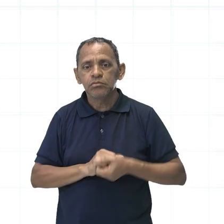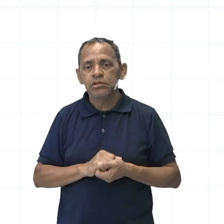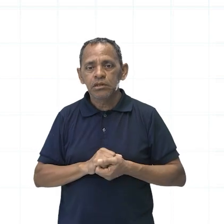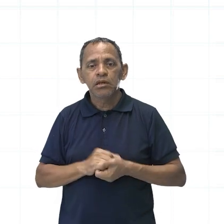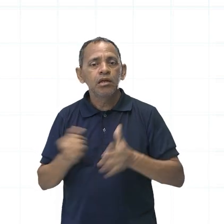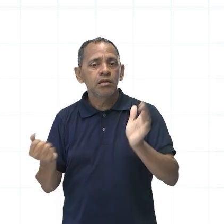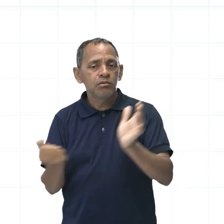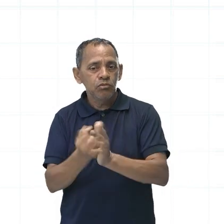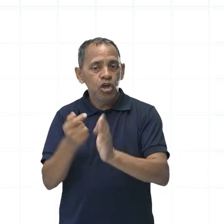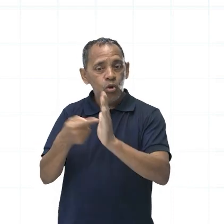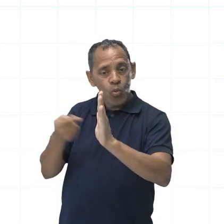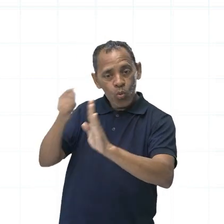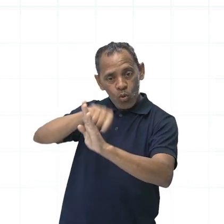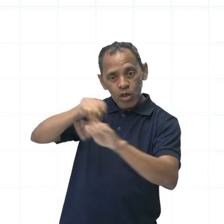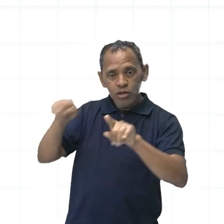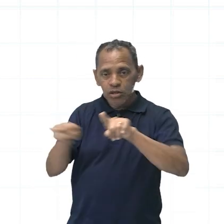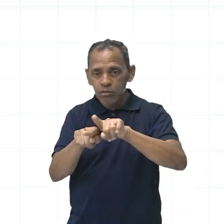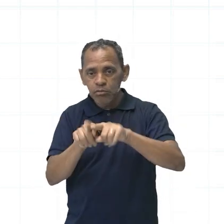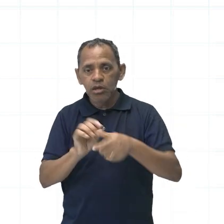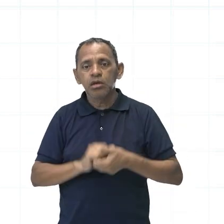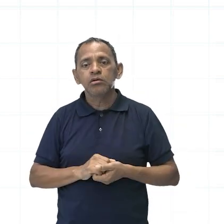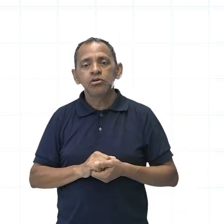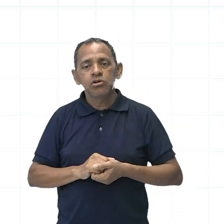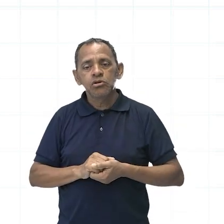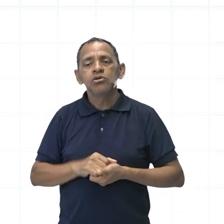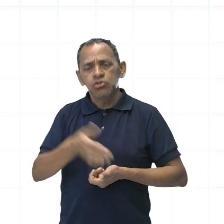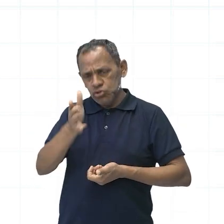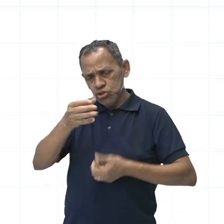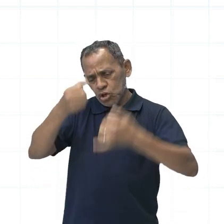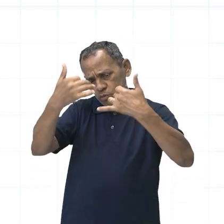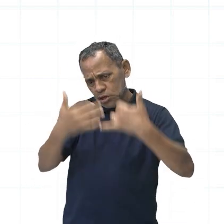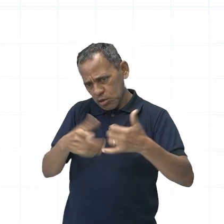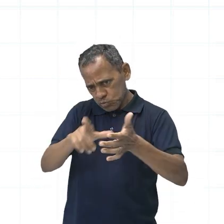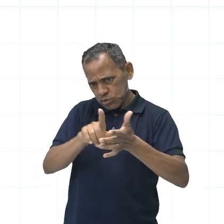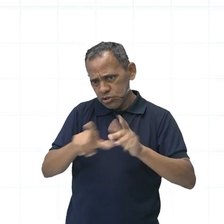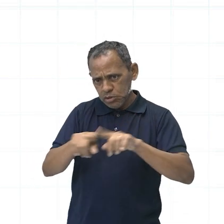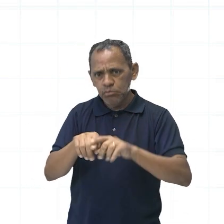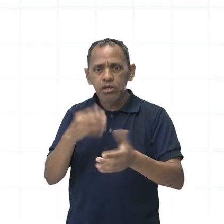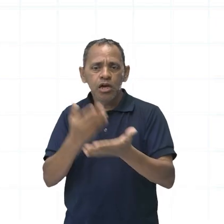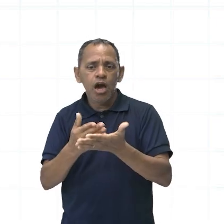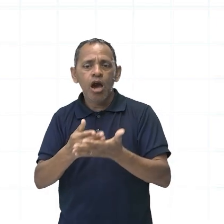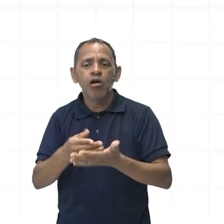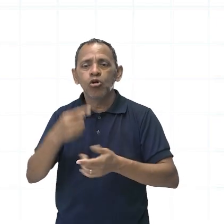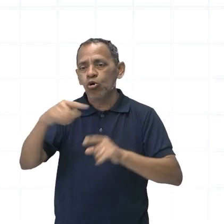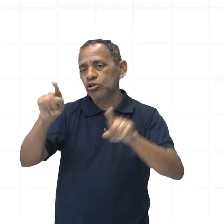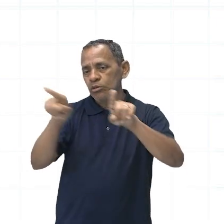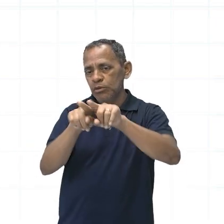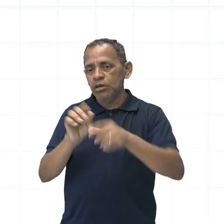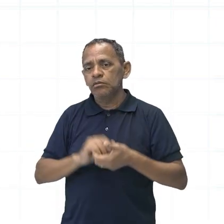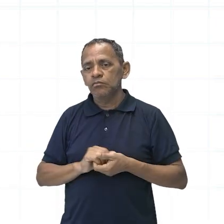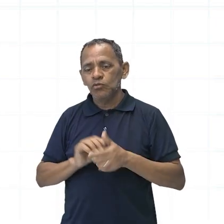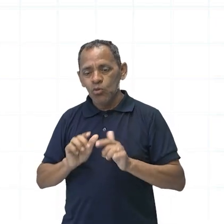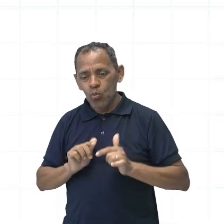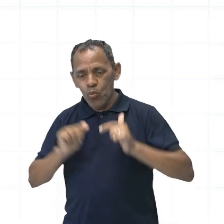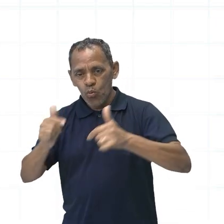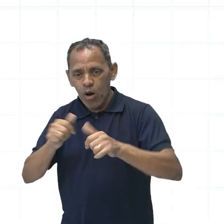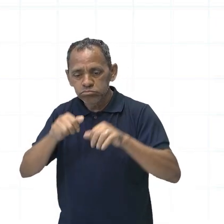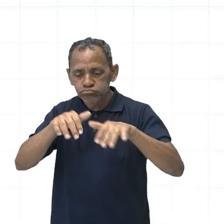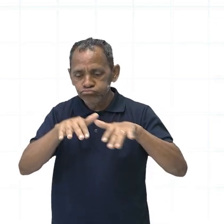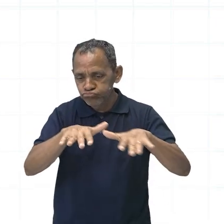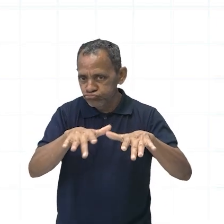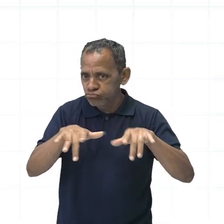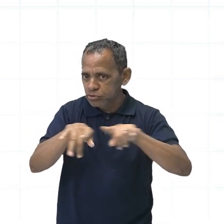Simbólico e metafórico, nós já também falamos sobre a questão metafórica. O ato de tecer